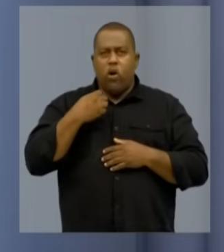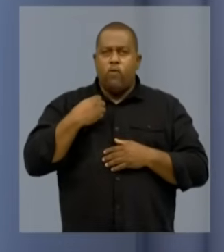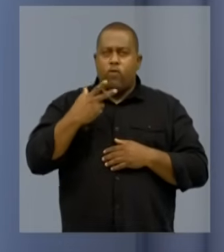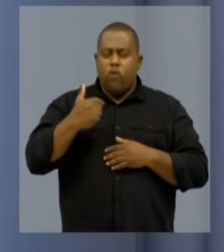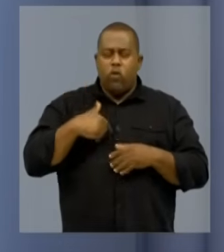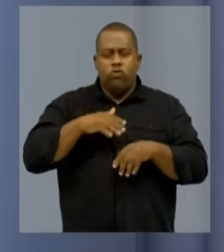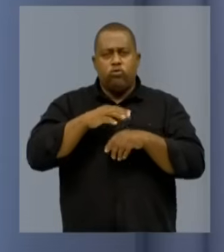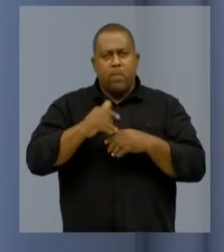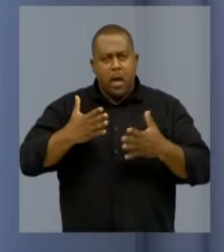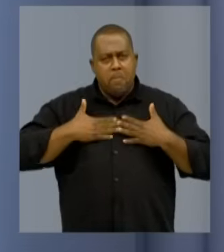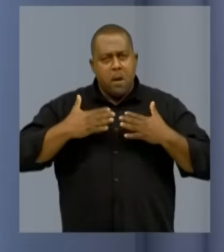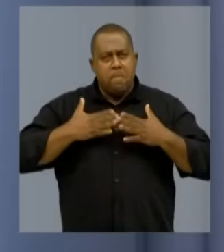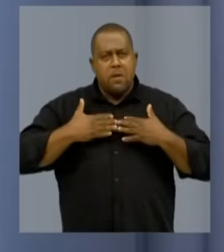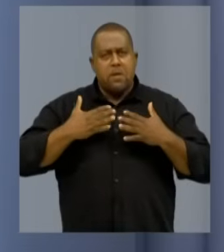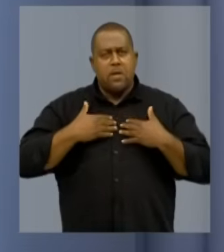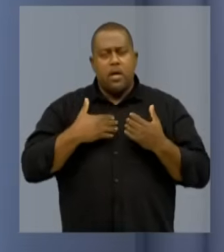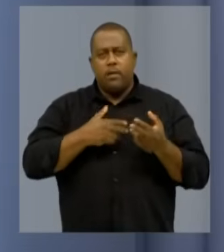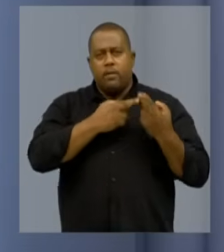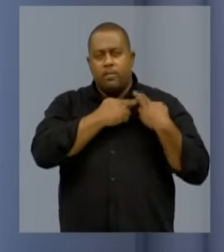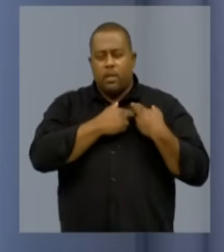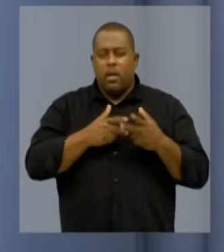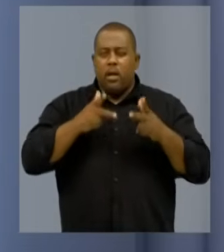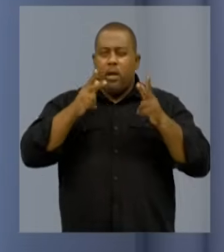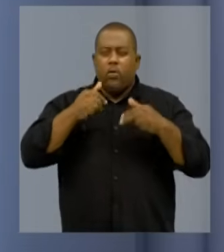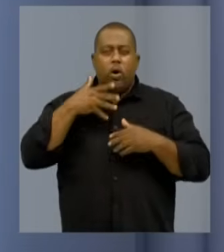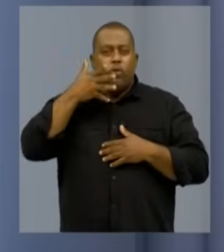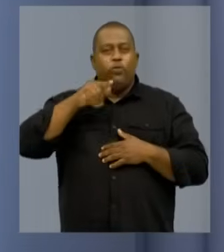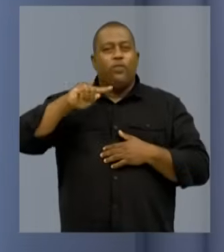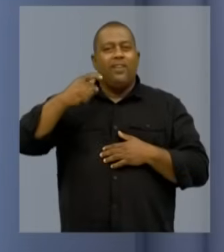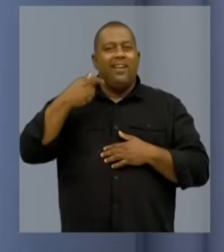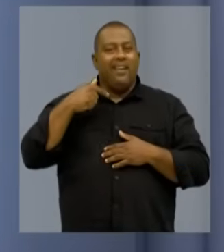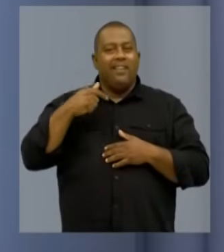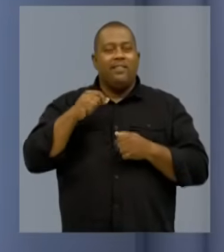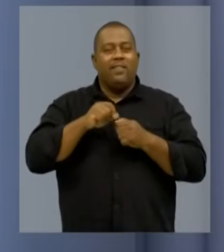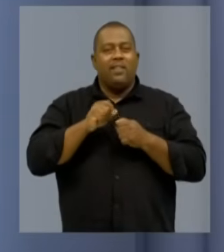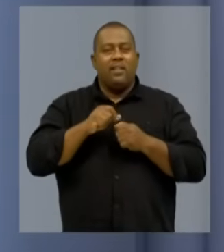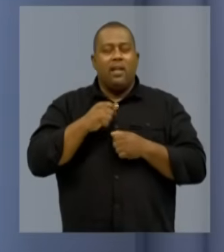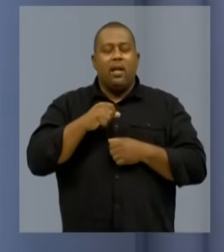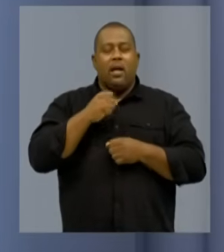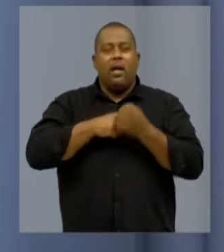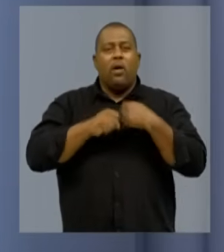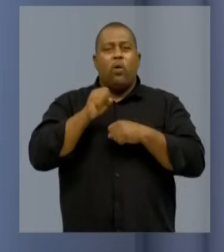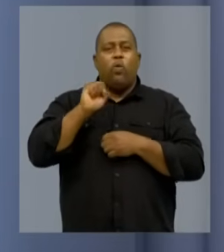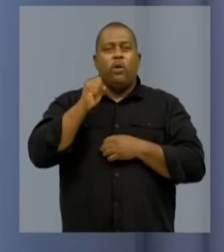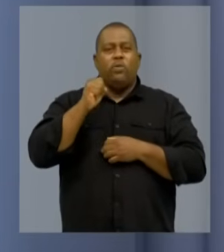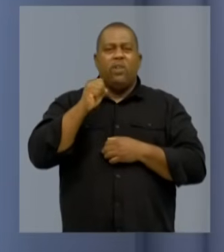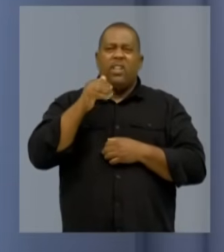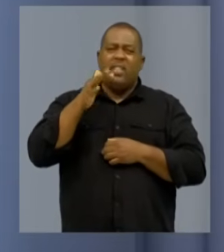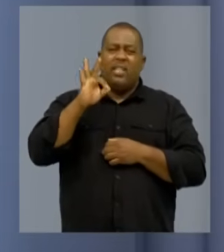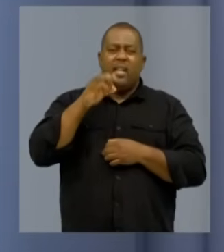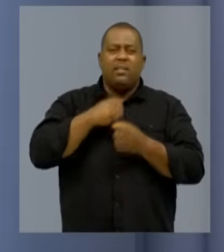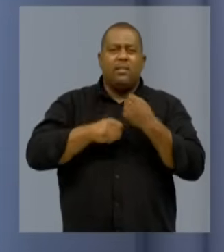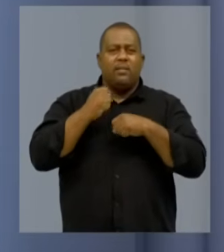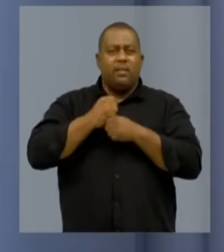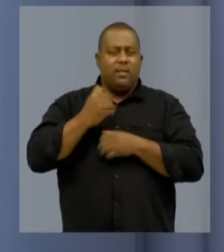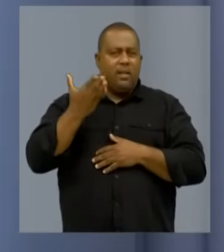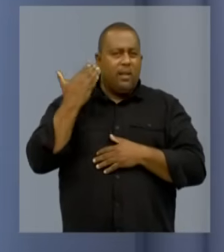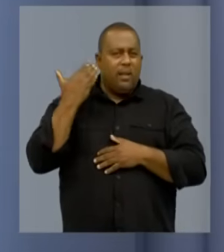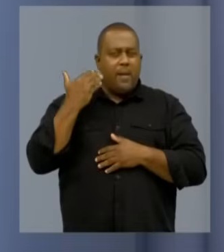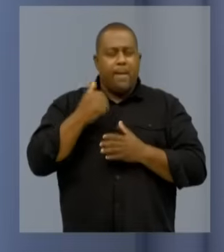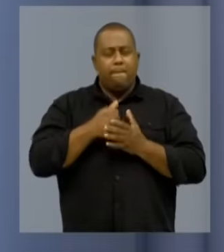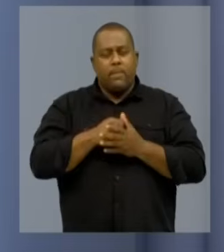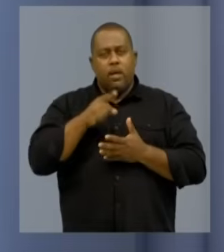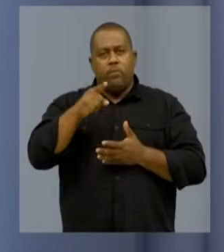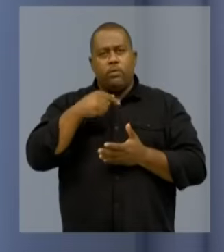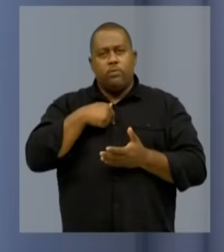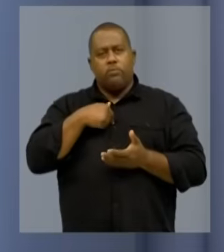mim a responsabilidade. O mesmo discurso que ele fez há 8 anos atrás, ou há 10 anos atrás, quando